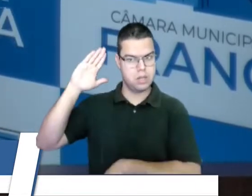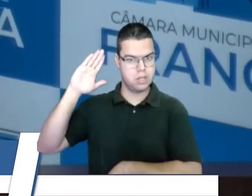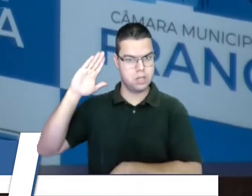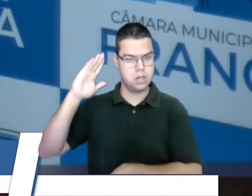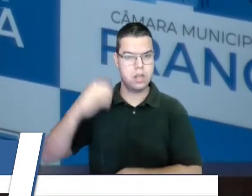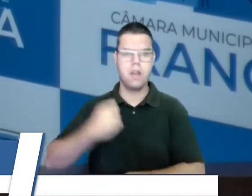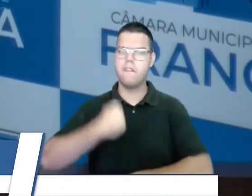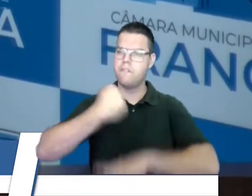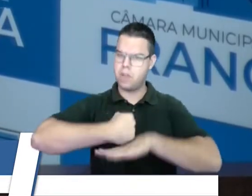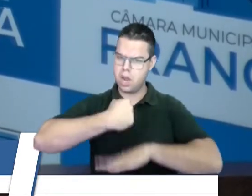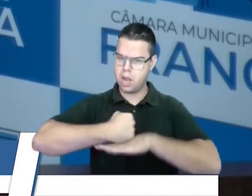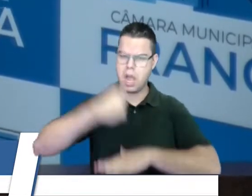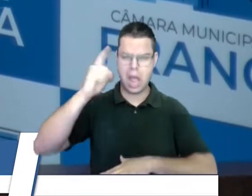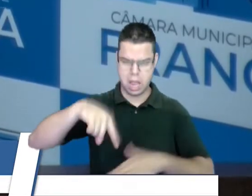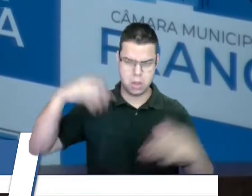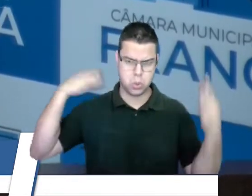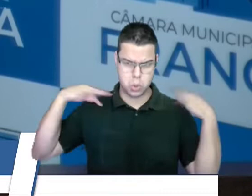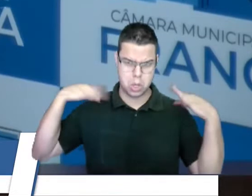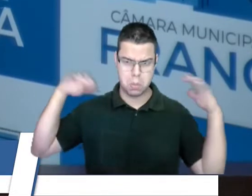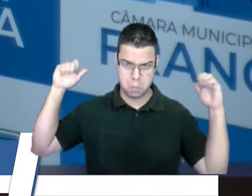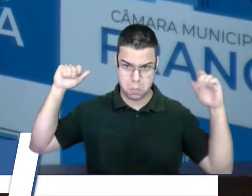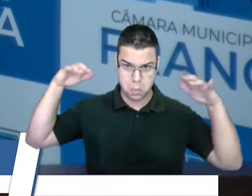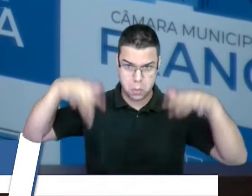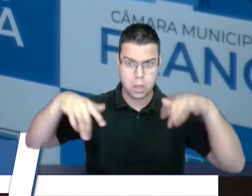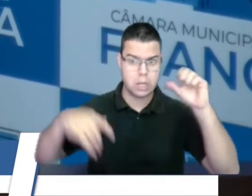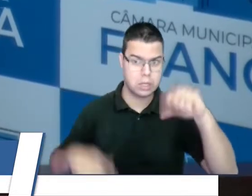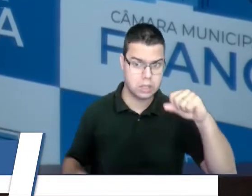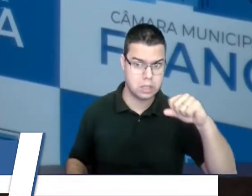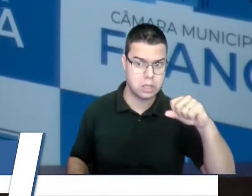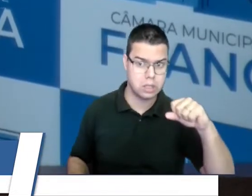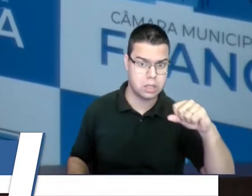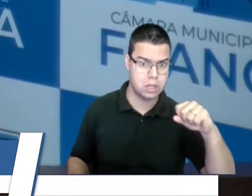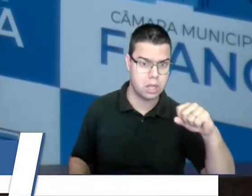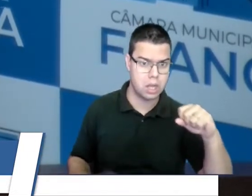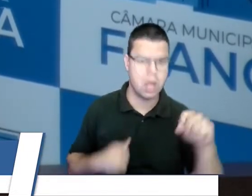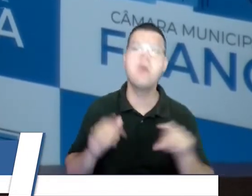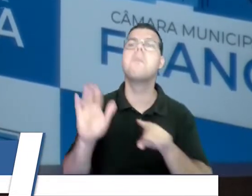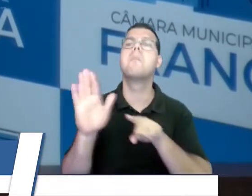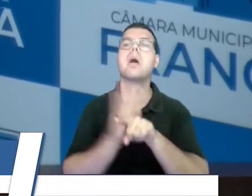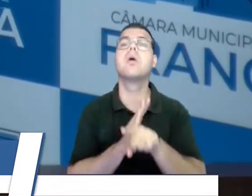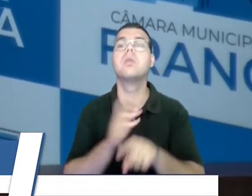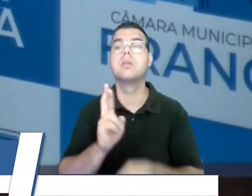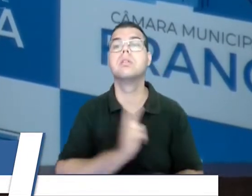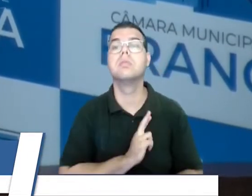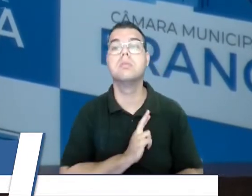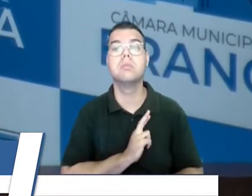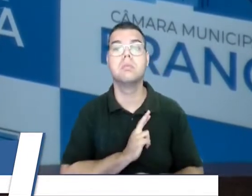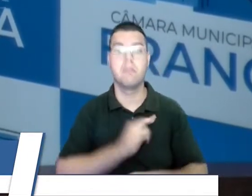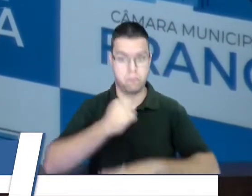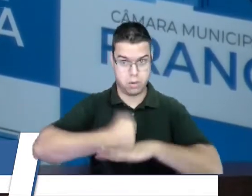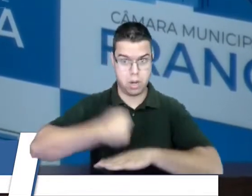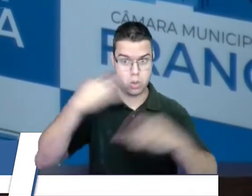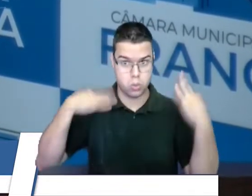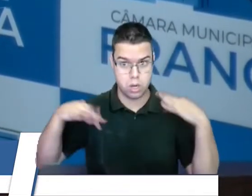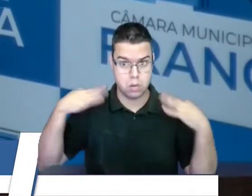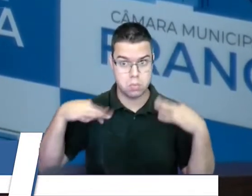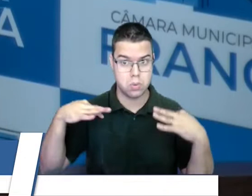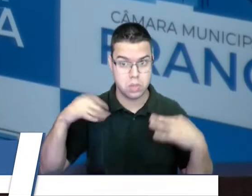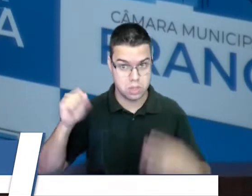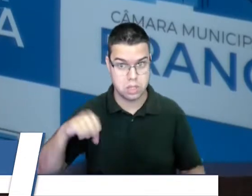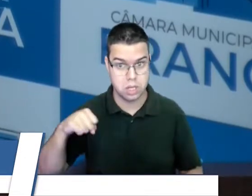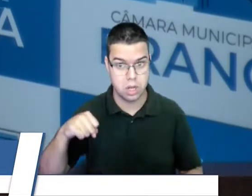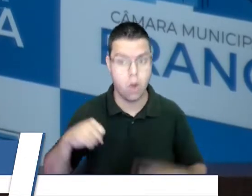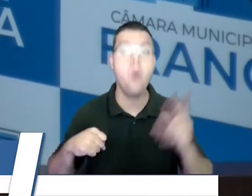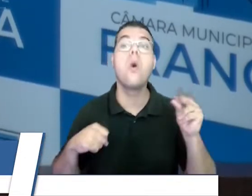cidade turística? Eu pergunto aos senhores se Franca é uma cidade turística. Sim, nós somos